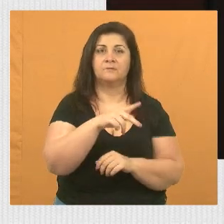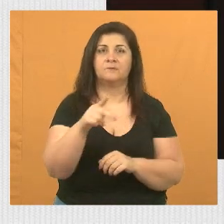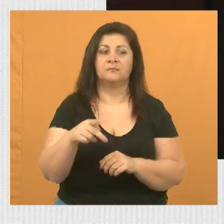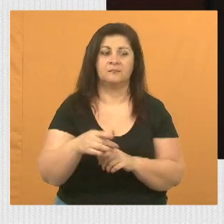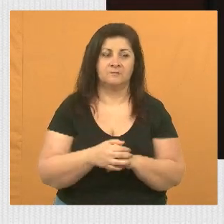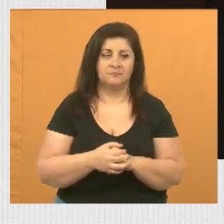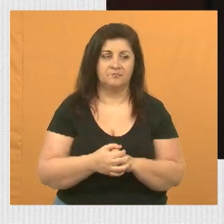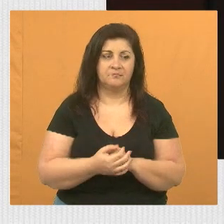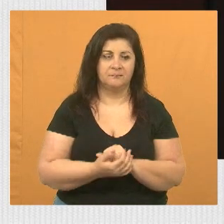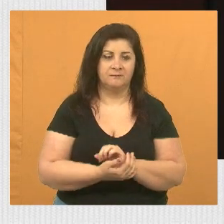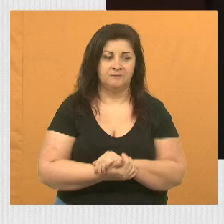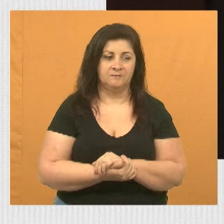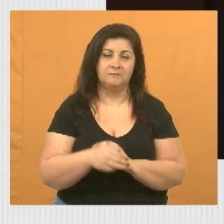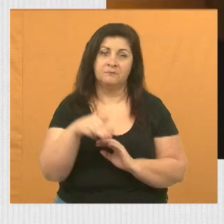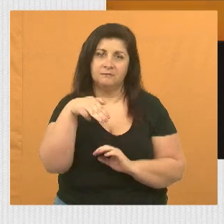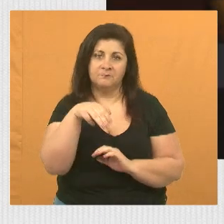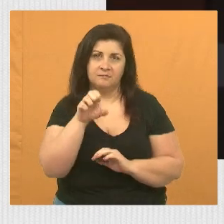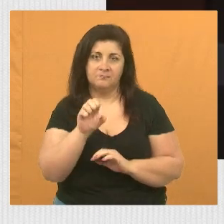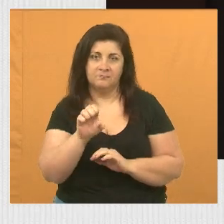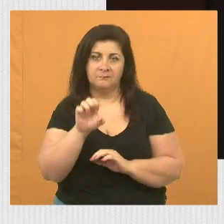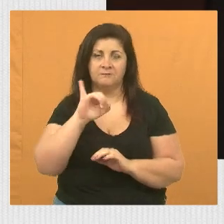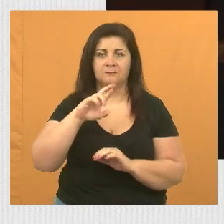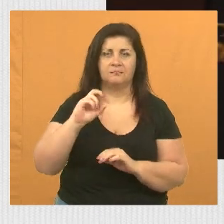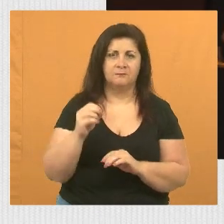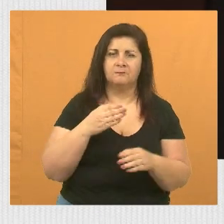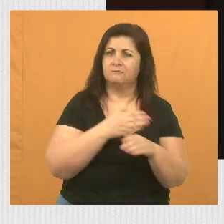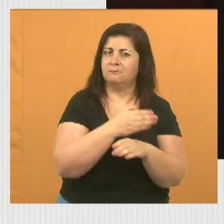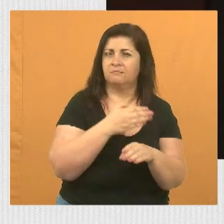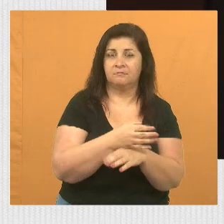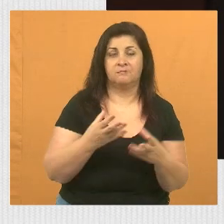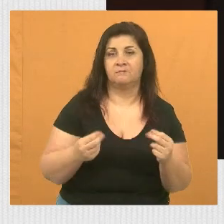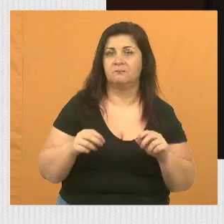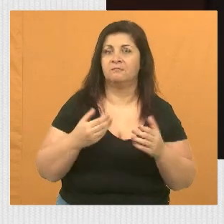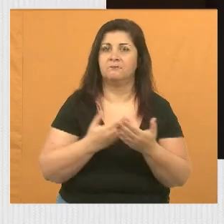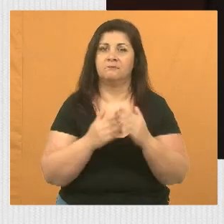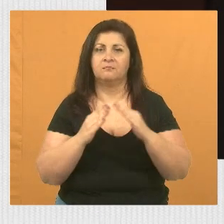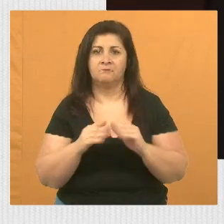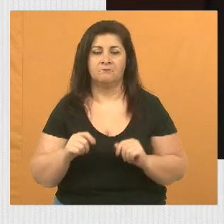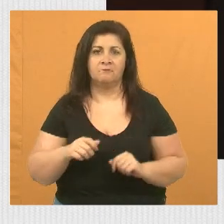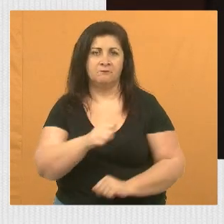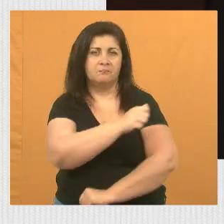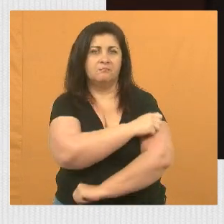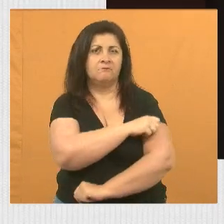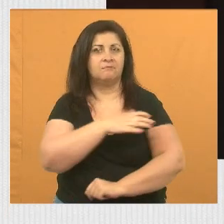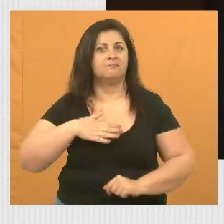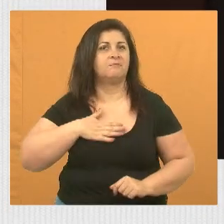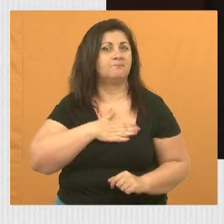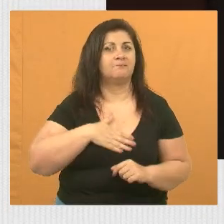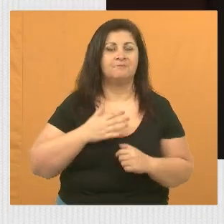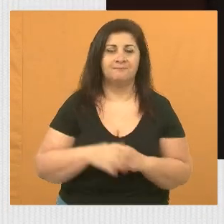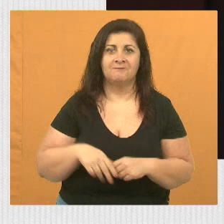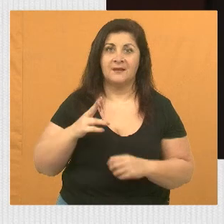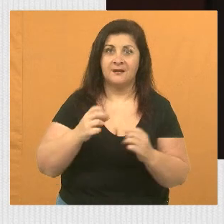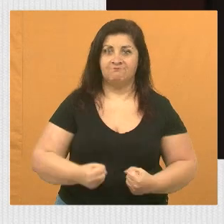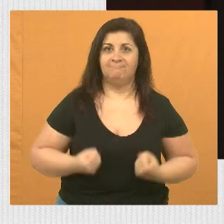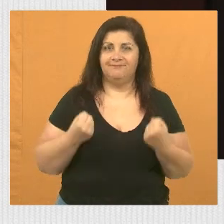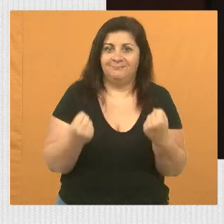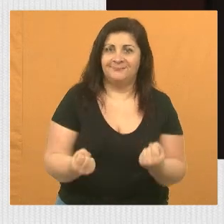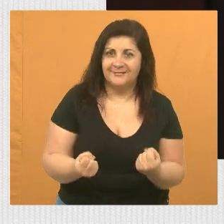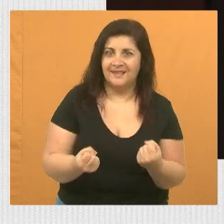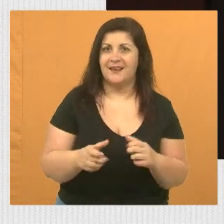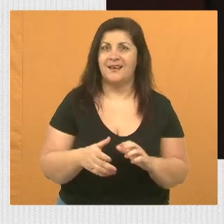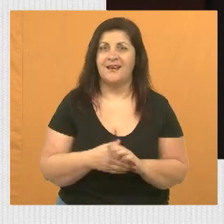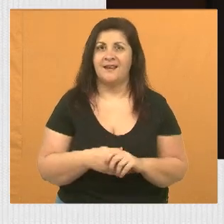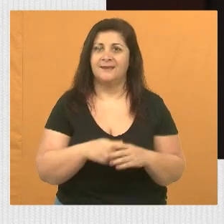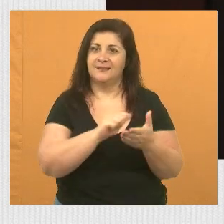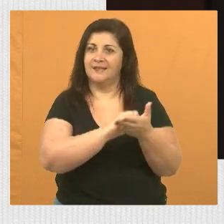A Meire é uma professora muito participativa na escola, tá? Os alunos gostam muito dela, ela é sempre engajada nas atividades